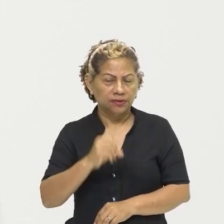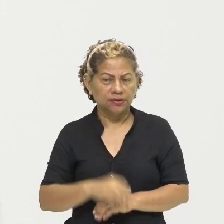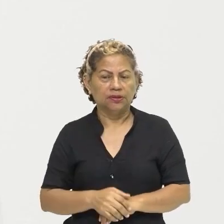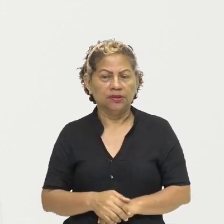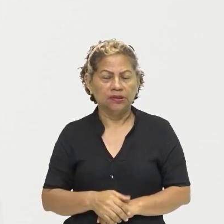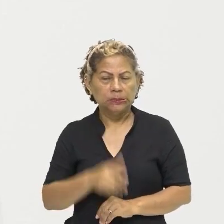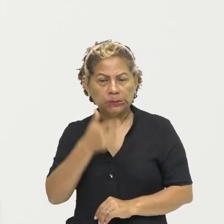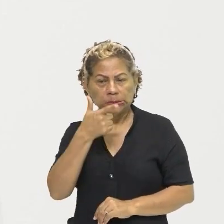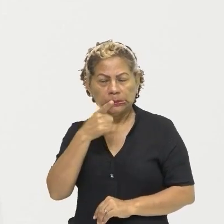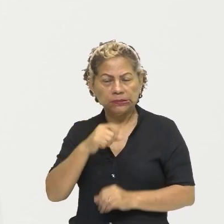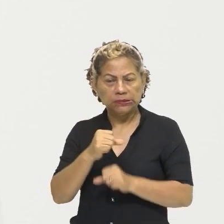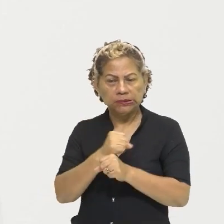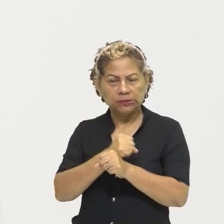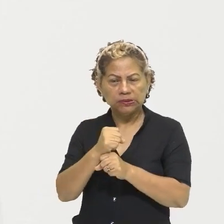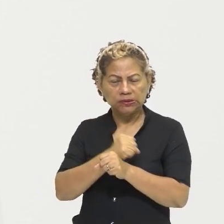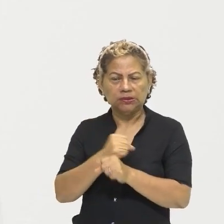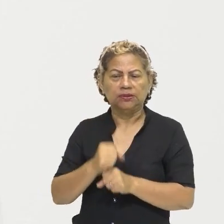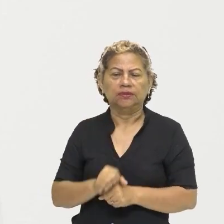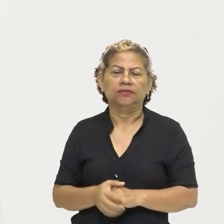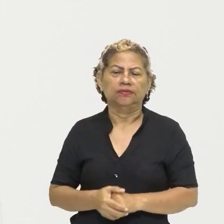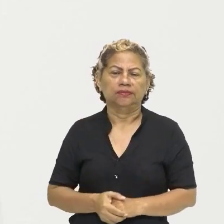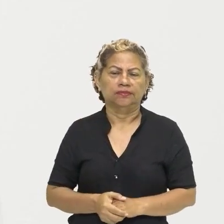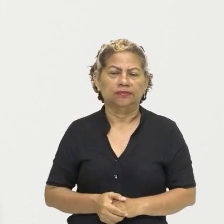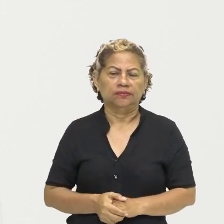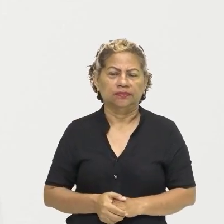anos. As figuras